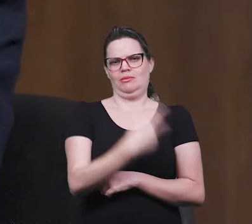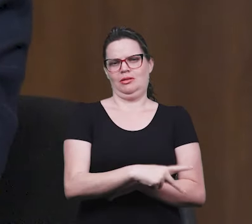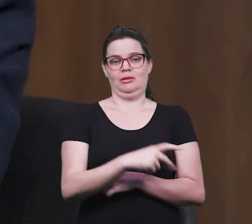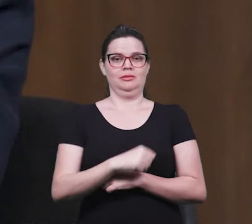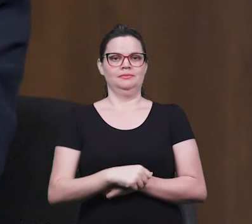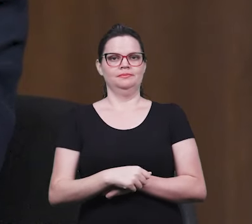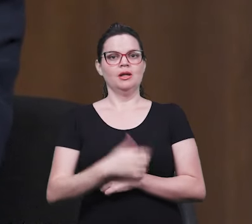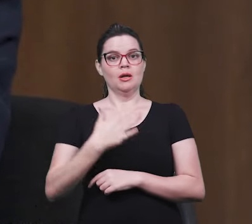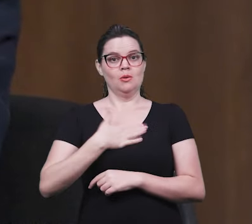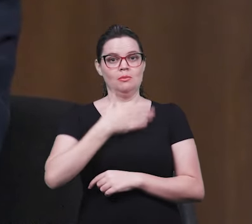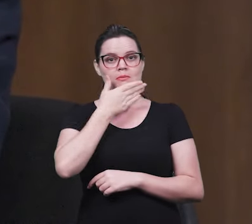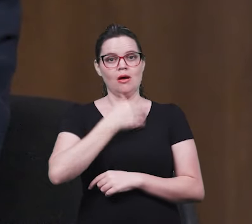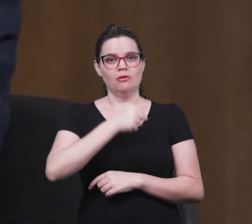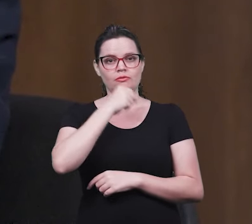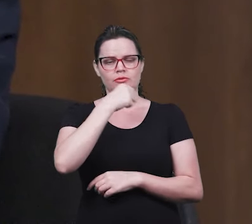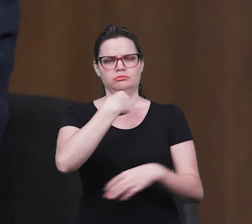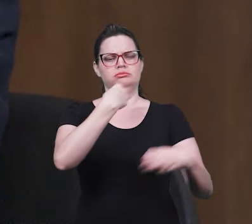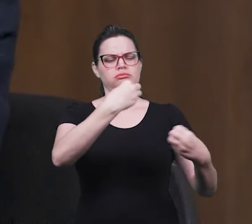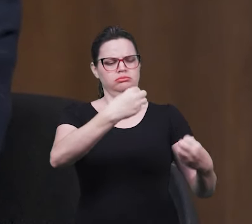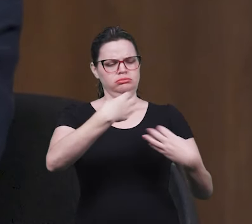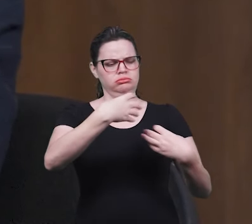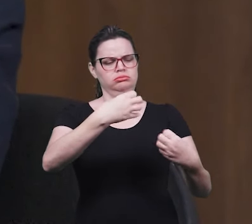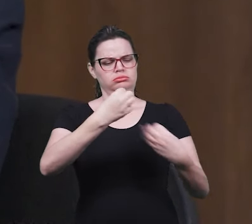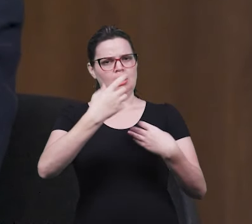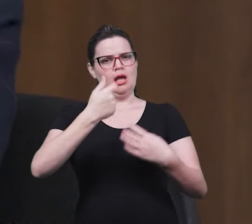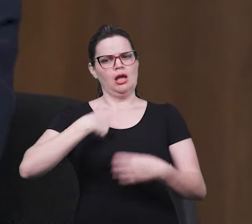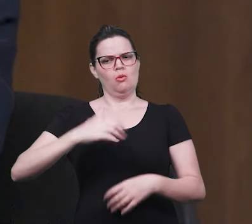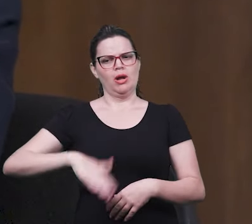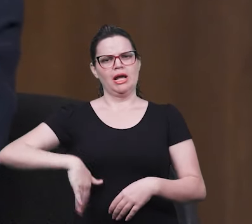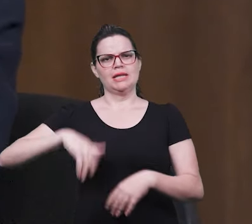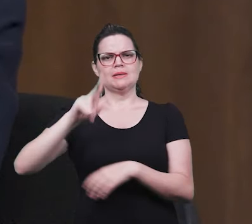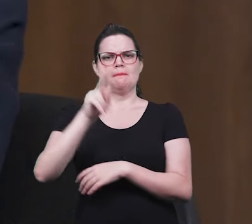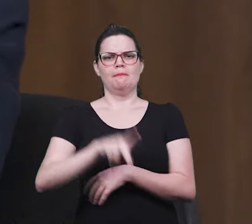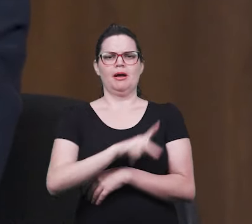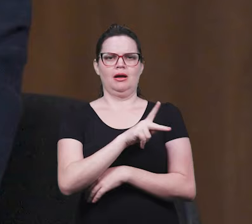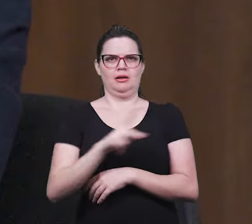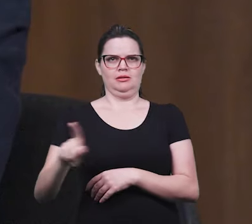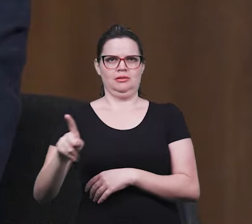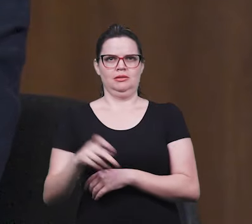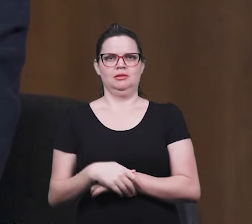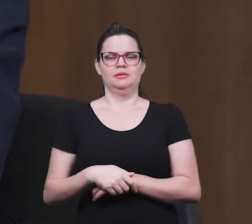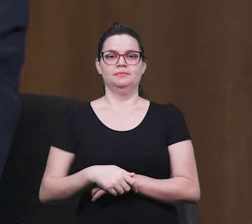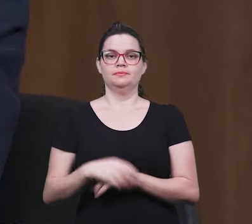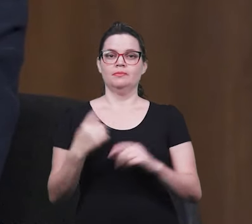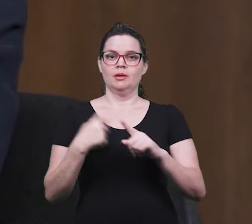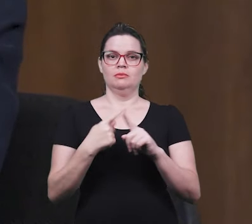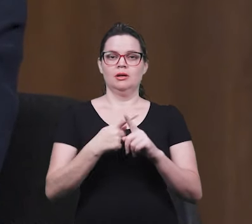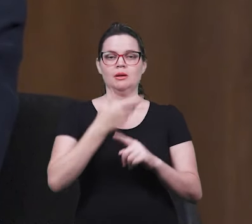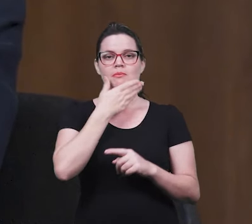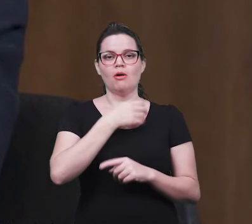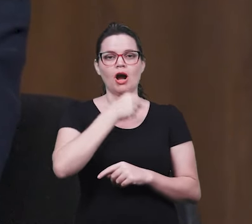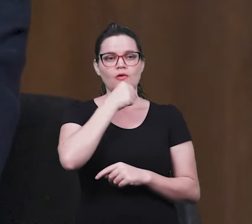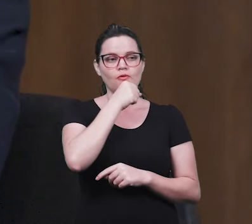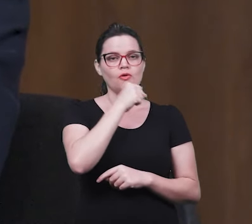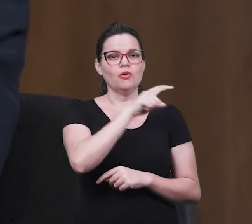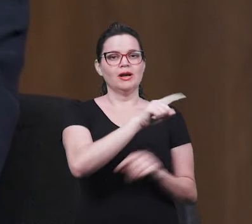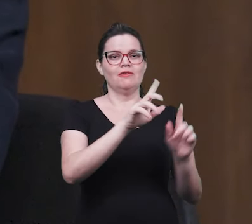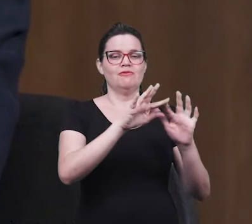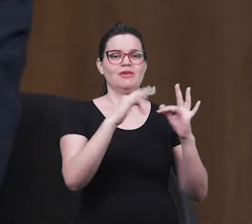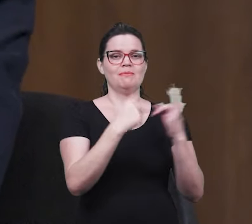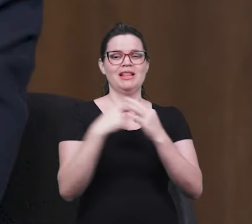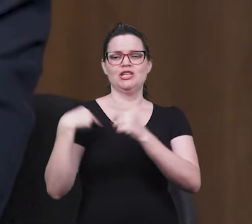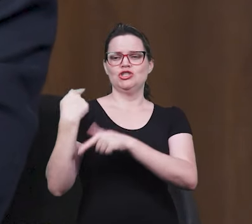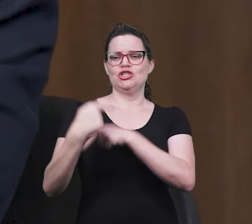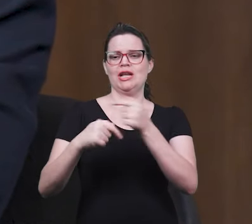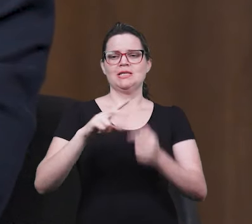me preparou para ser padre. Entendeu? Toda a família, meu avô é neto de portugueses, e toda a família